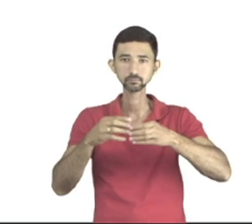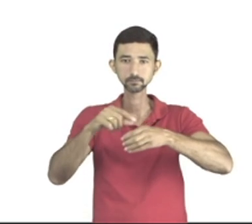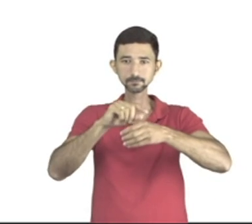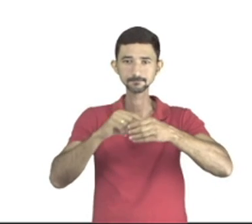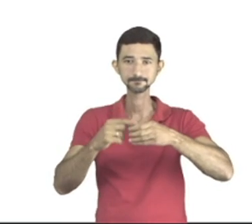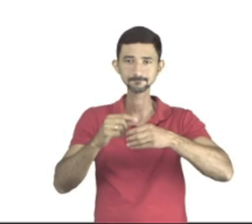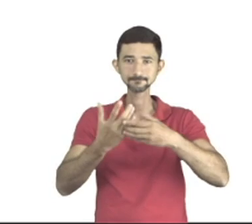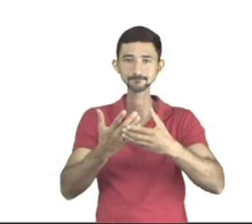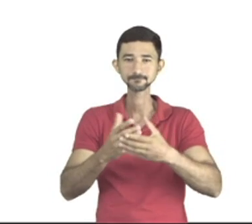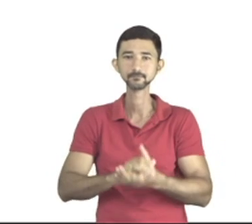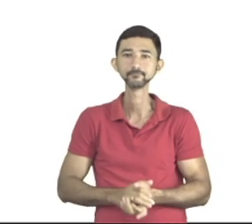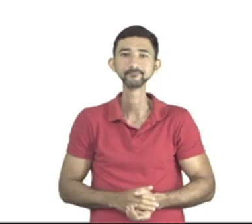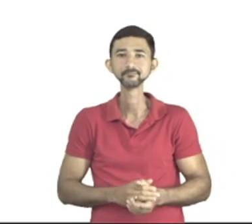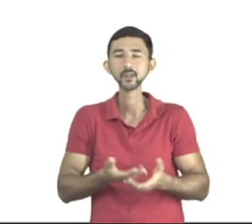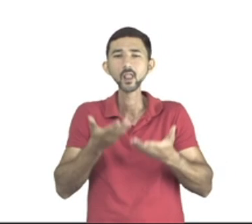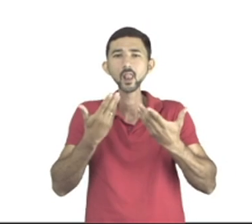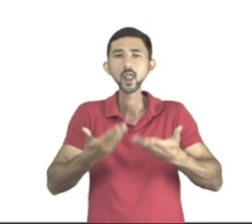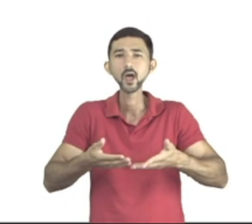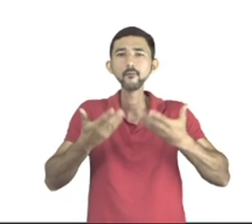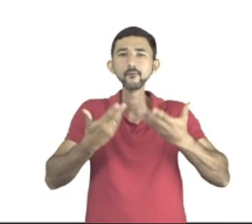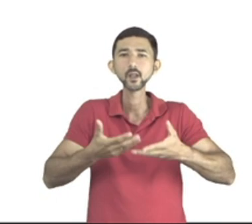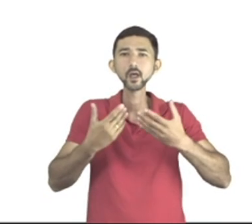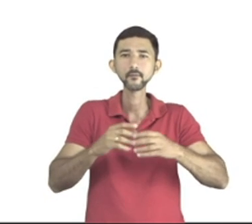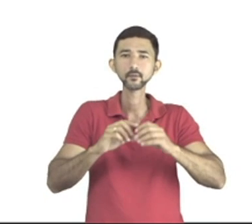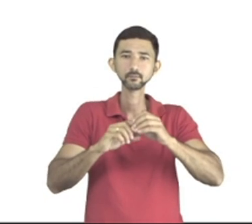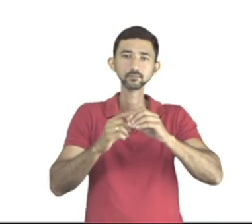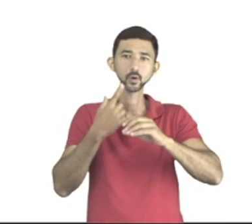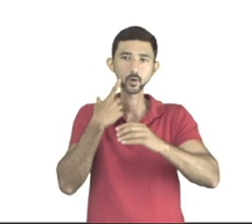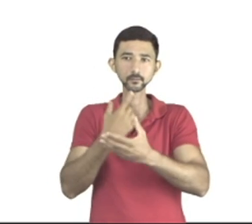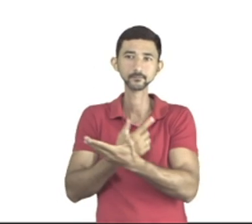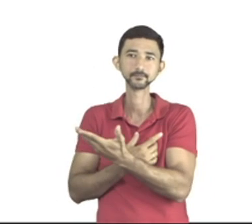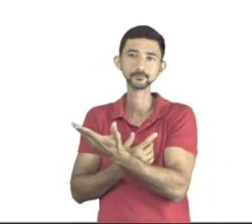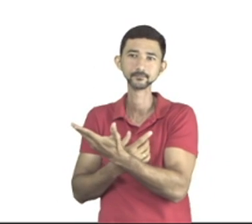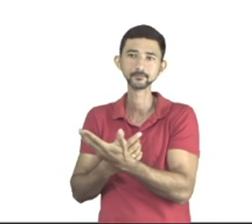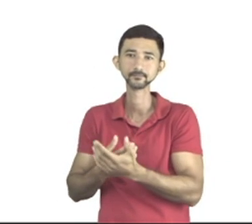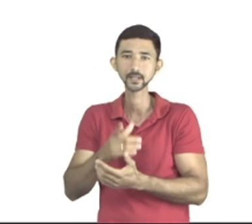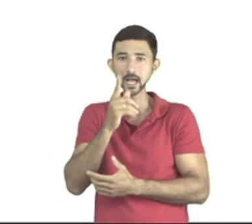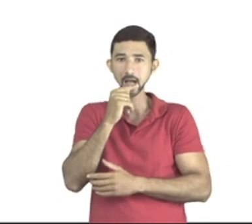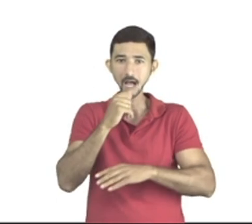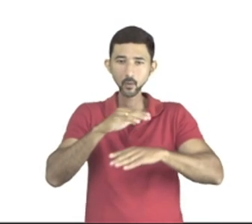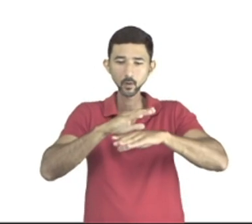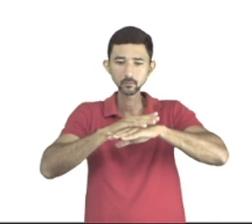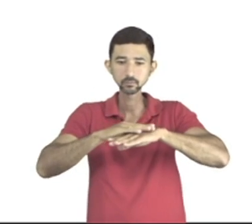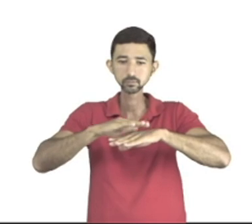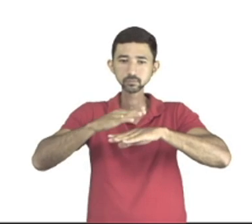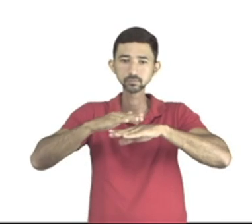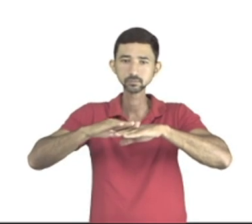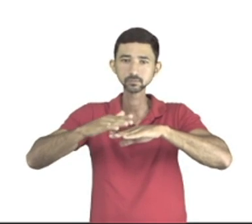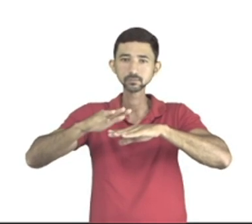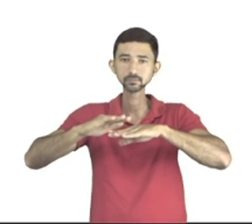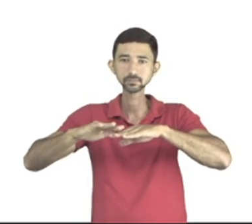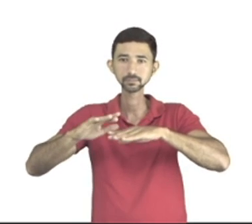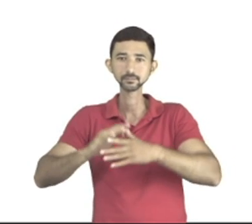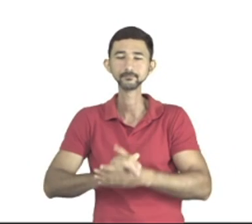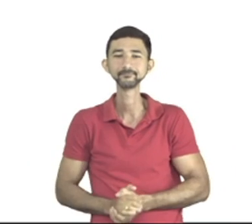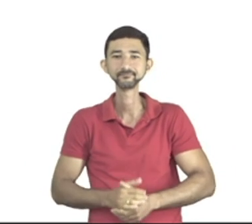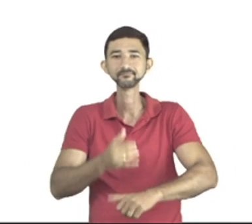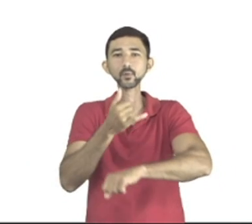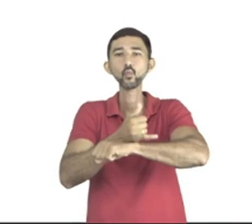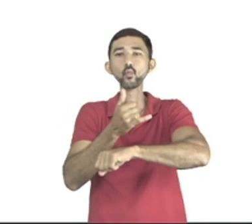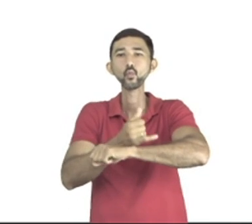Então a densidade dela é baixa. O volume dela é alto. Vê que na presença de água, ela flutuou. O